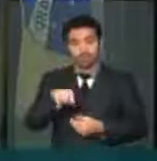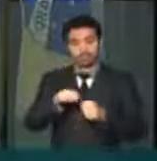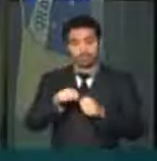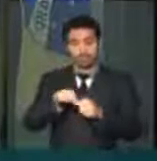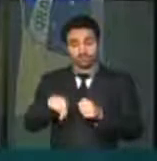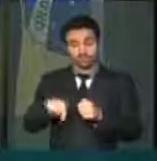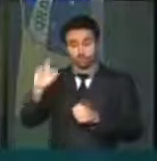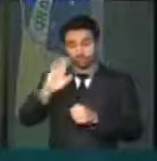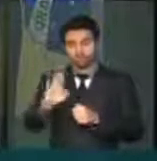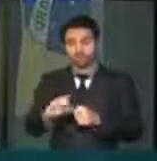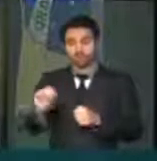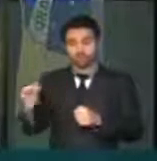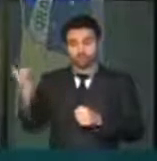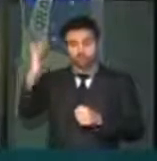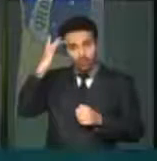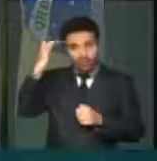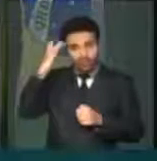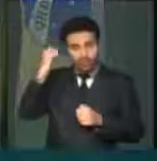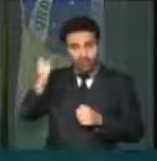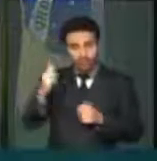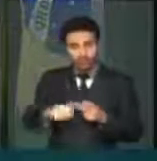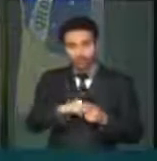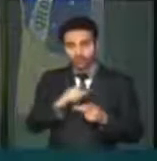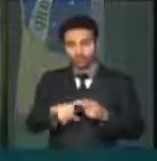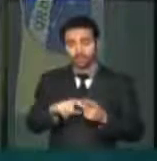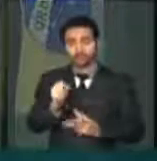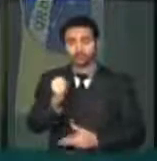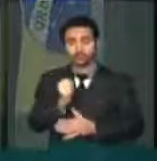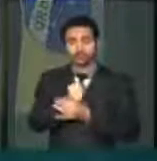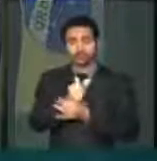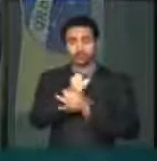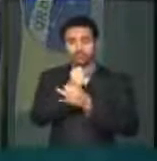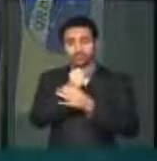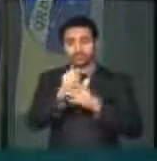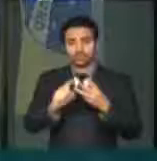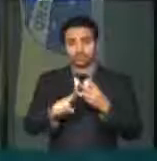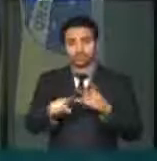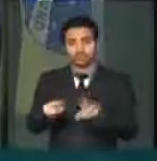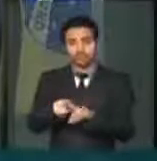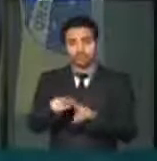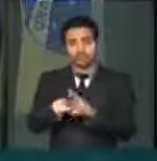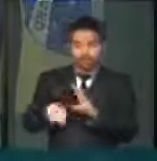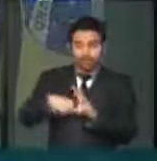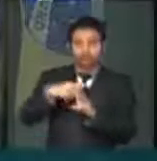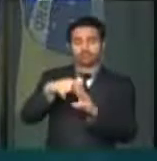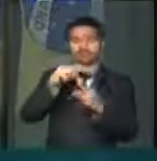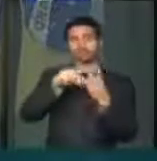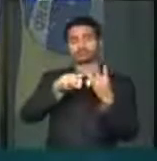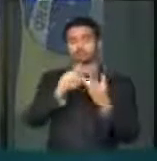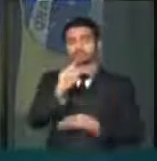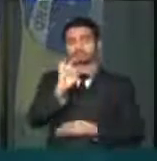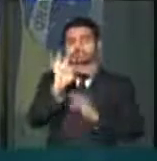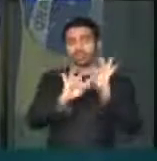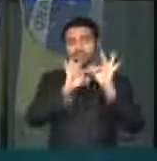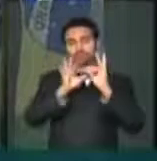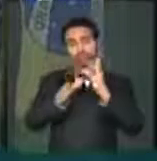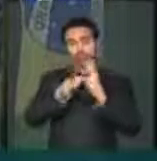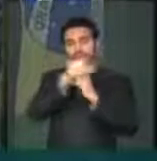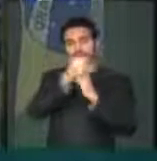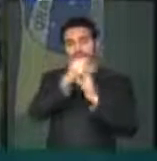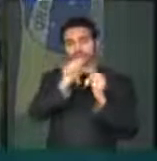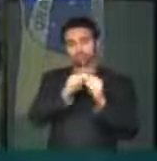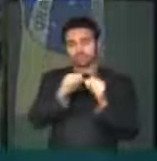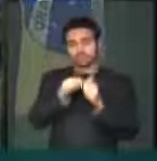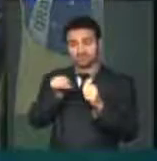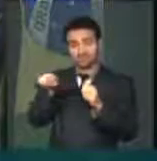por unir modernismo, sustentabilidade e tecnologia. Foi o responsável por